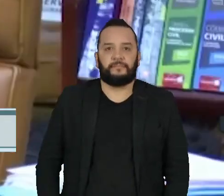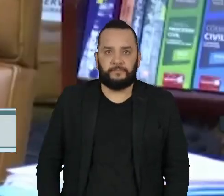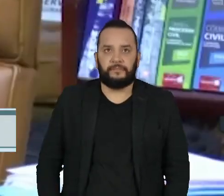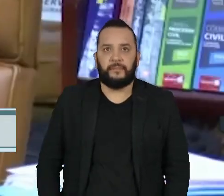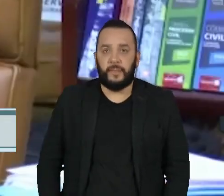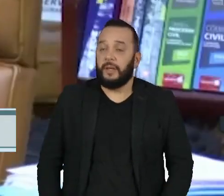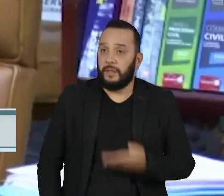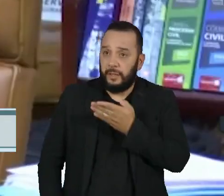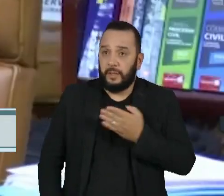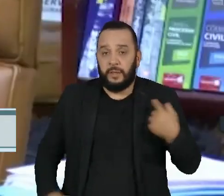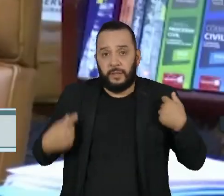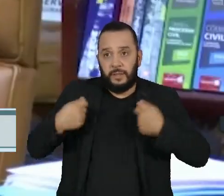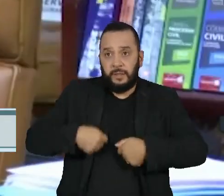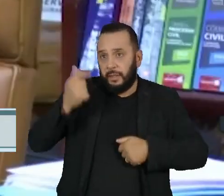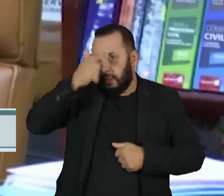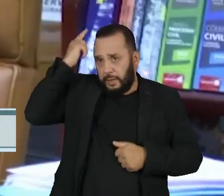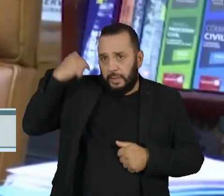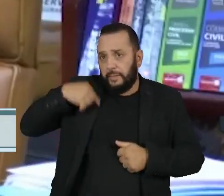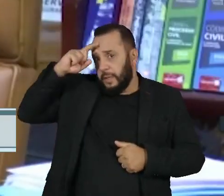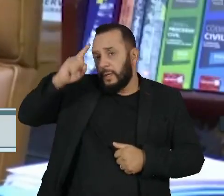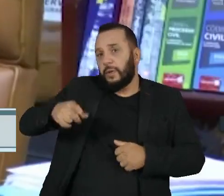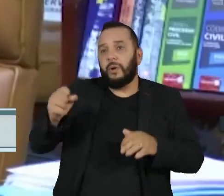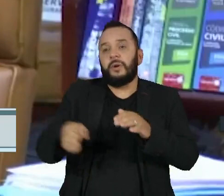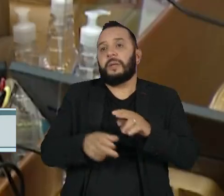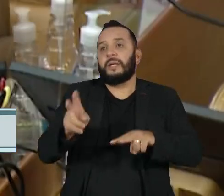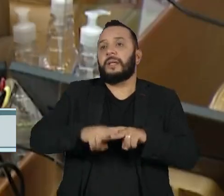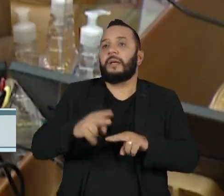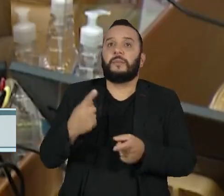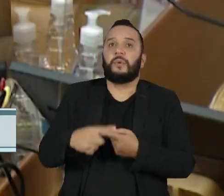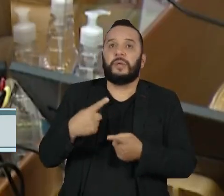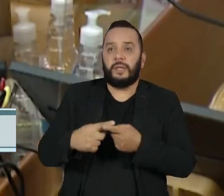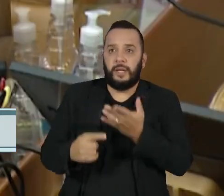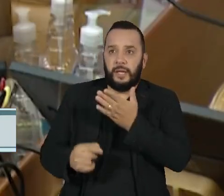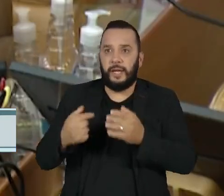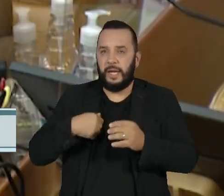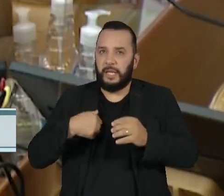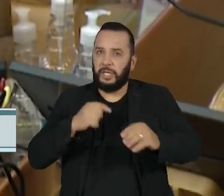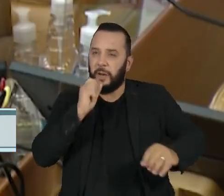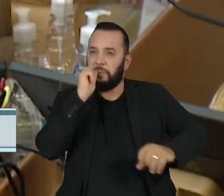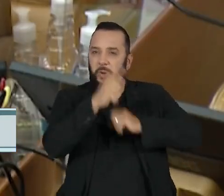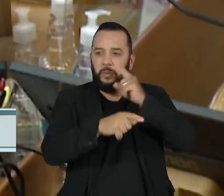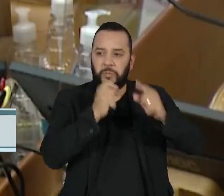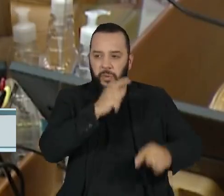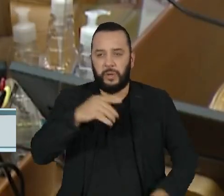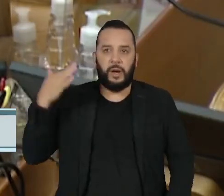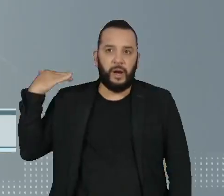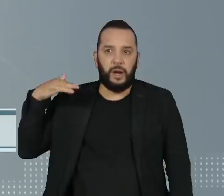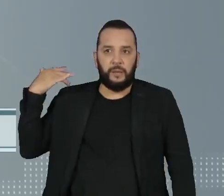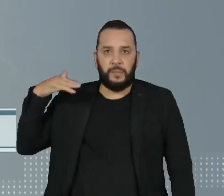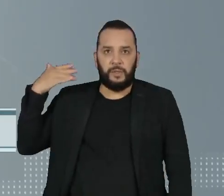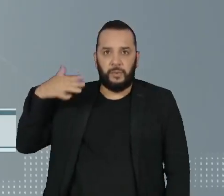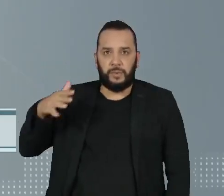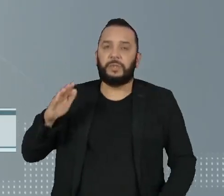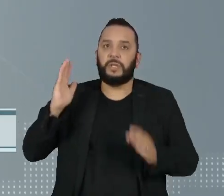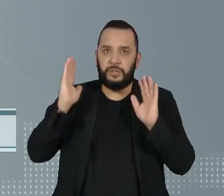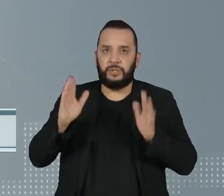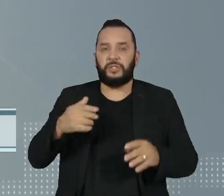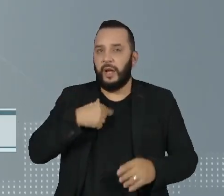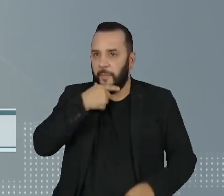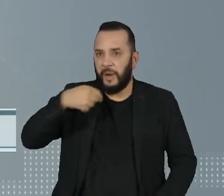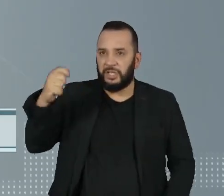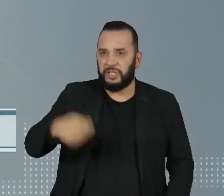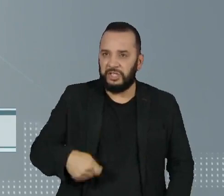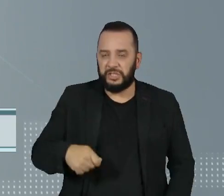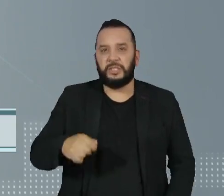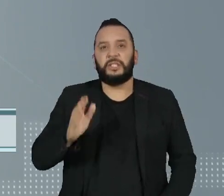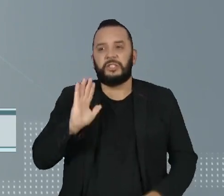o ministro Tomou essa decisão após Roberto Jefferson atacar a ministra Cármen Lúcia com agressões machistas